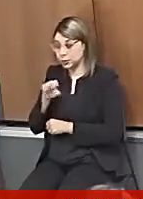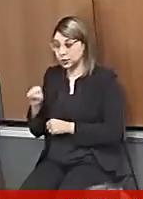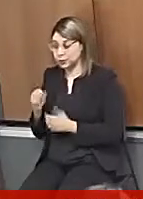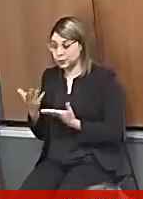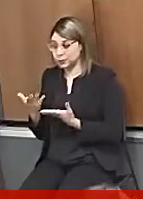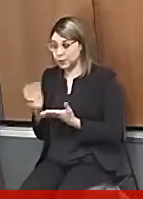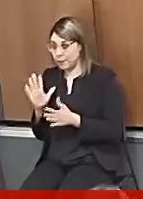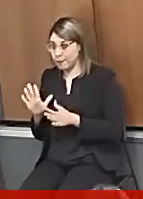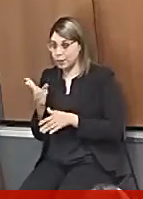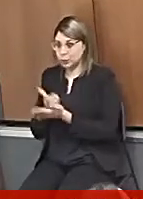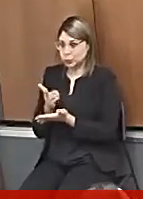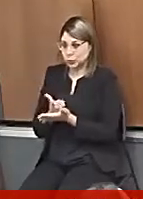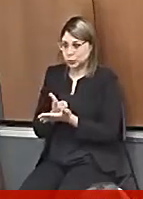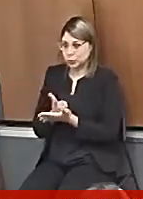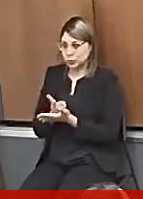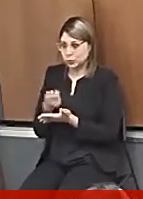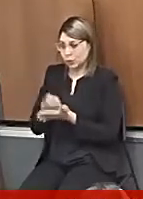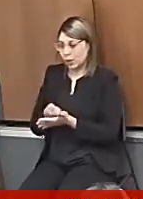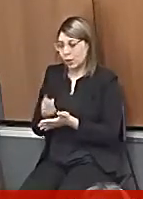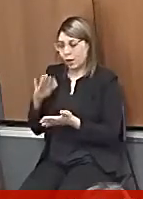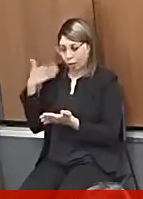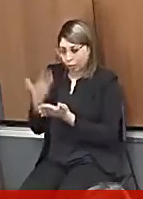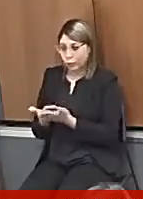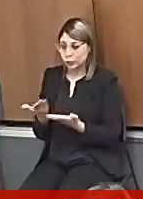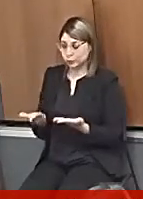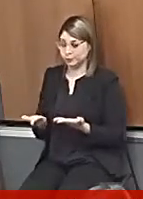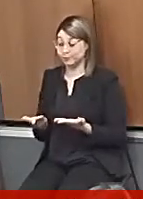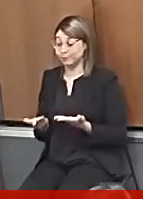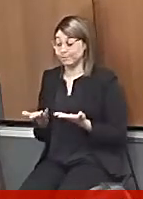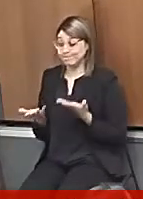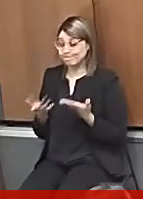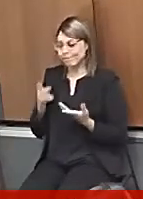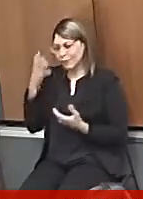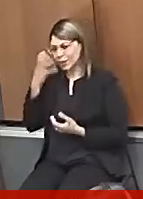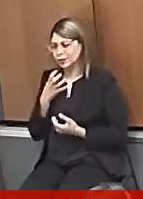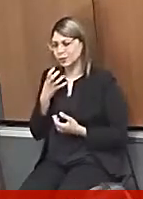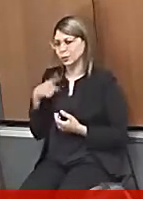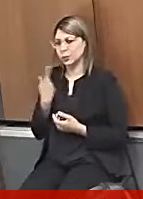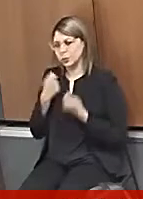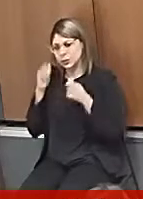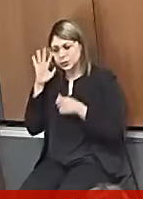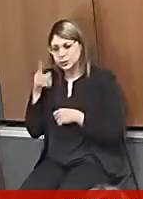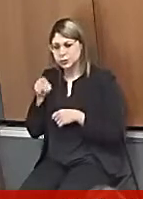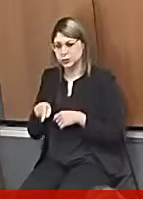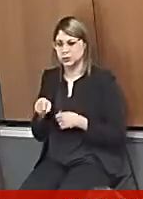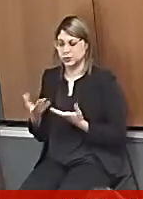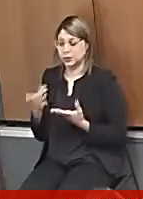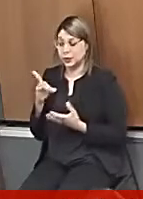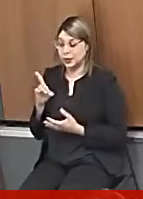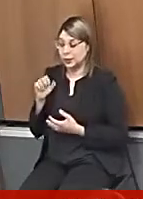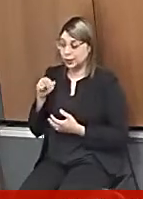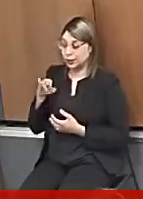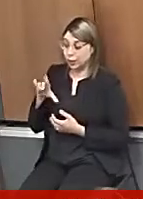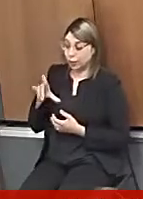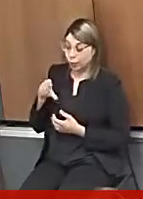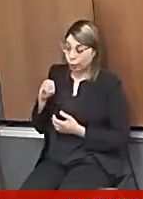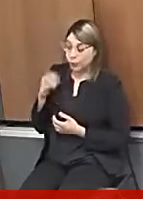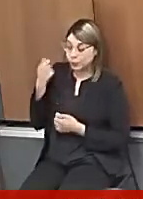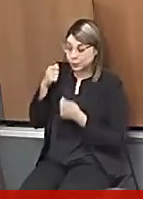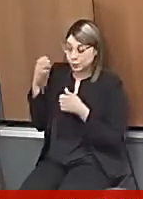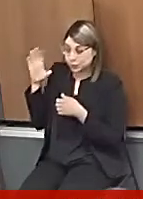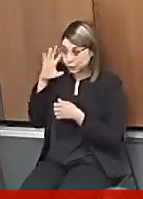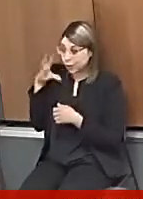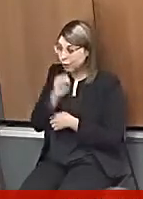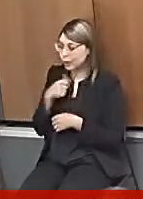continua contra contribuindo até hoje gente então isso é seríssimo nós precisamos resolver isso danilo com urgência